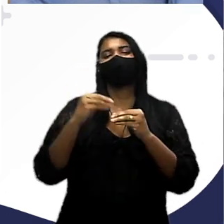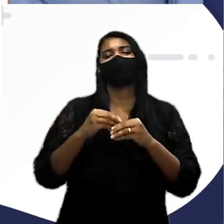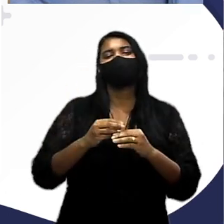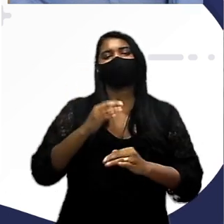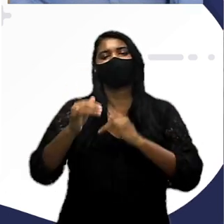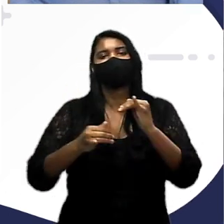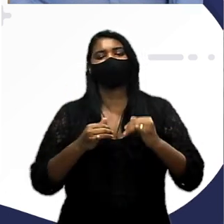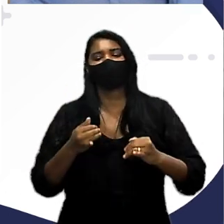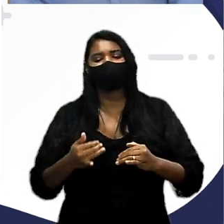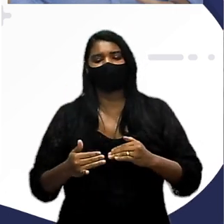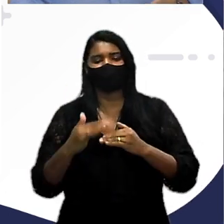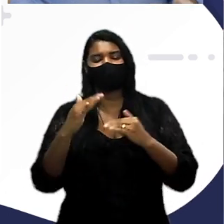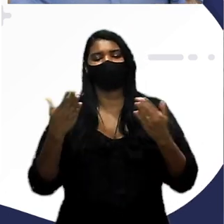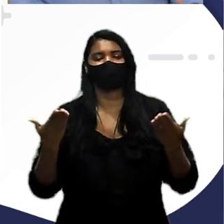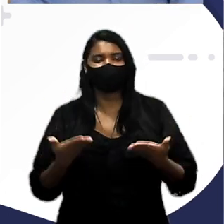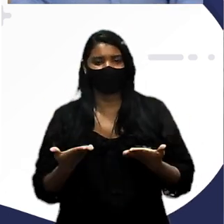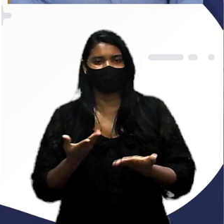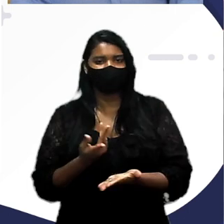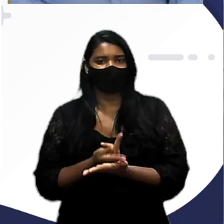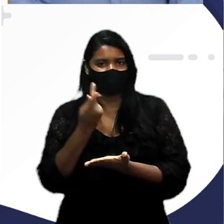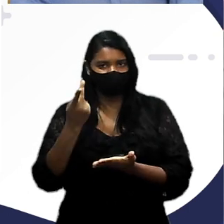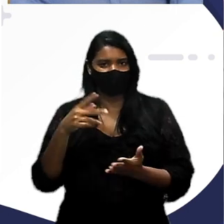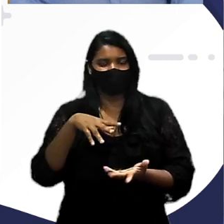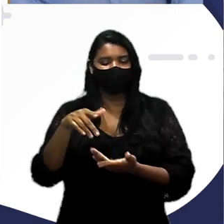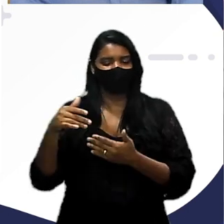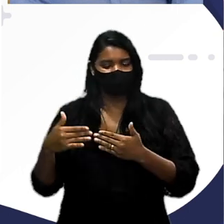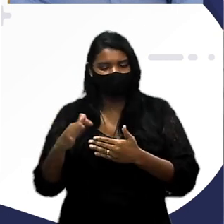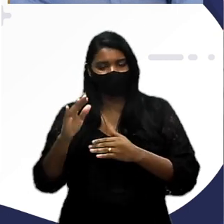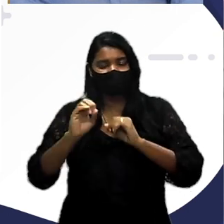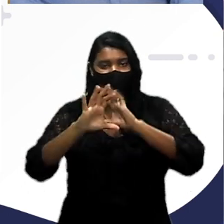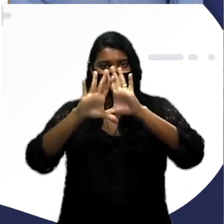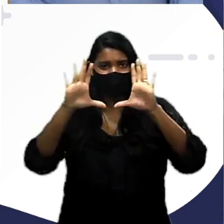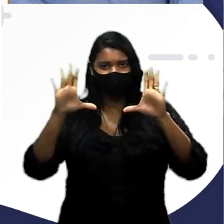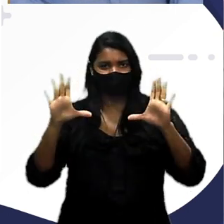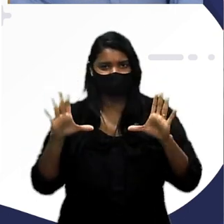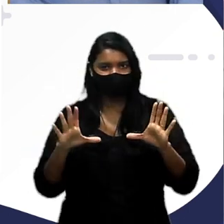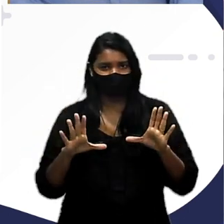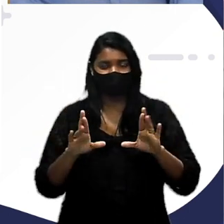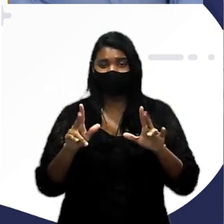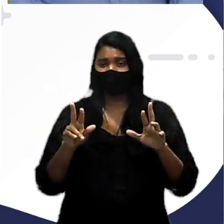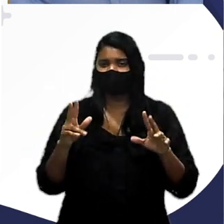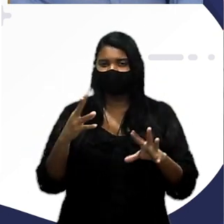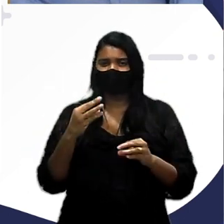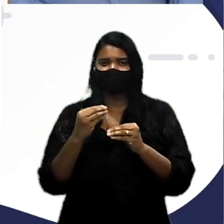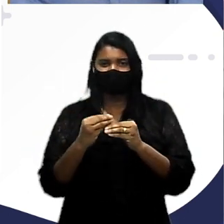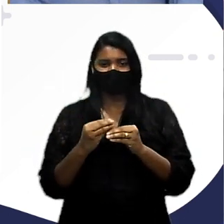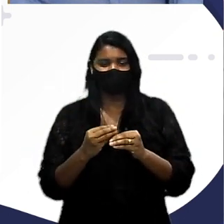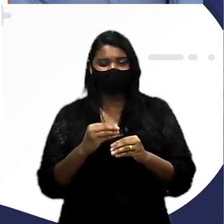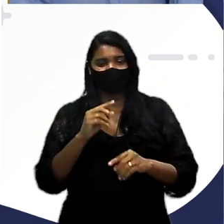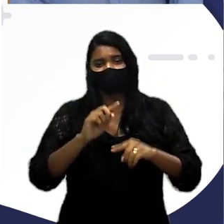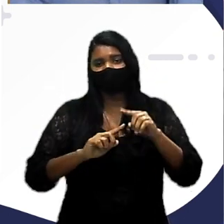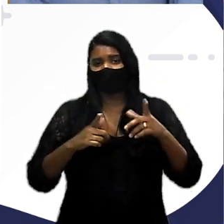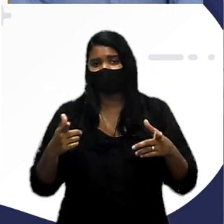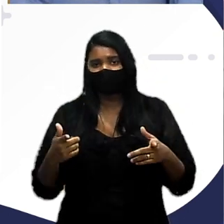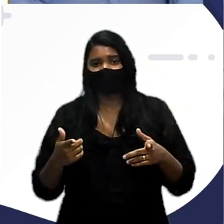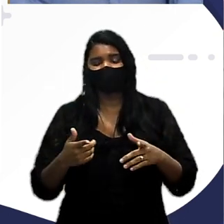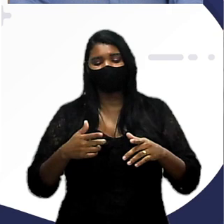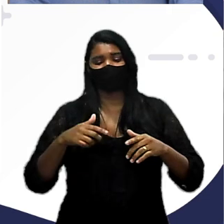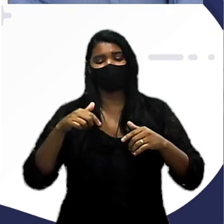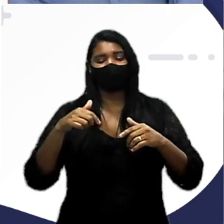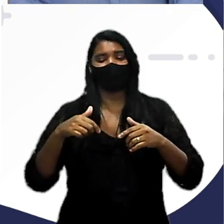conexões, essa globalização se tornou mais evidente, mais clara, em diferentes ramos de atividade. Então,